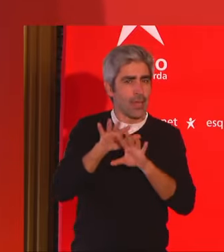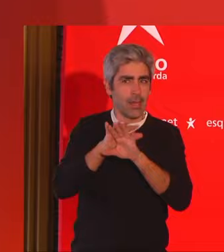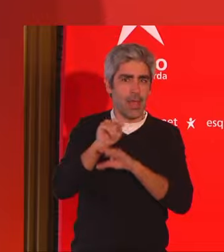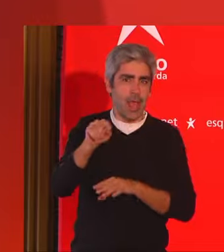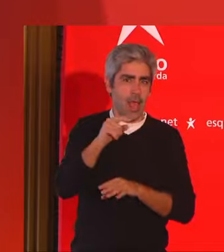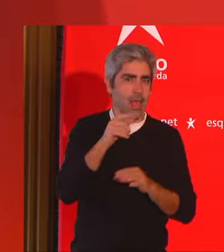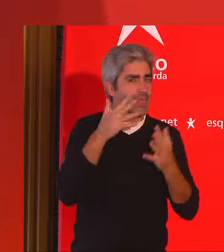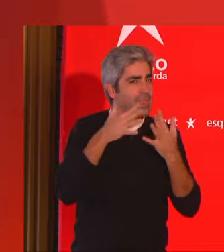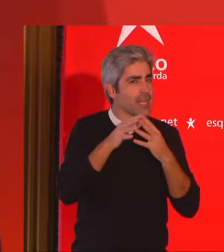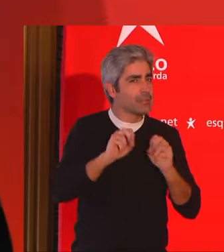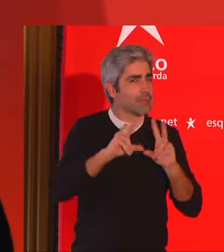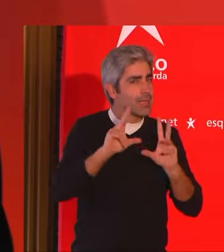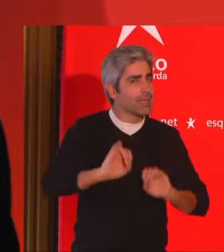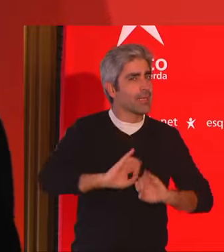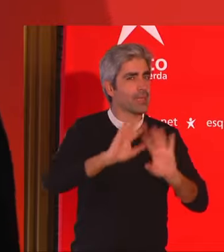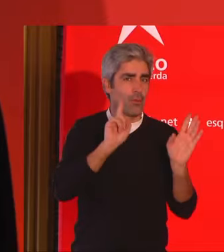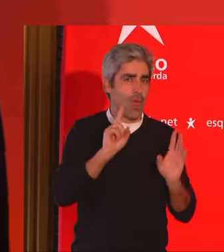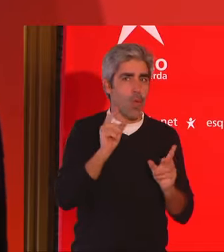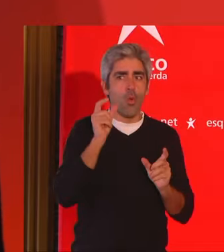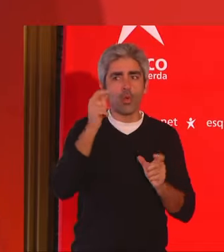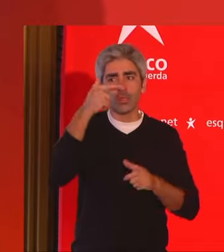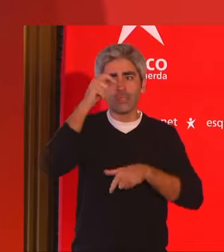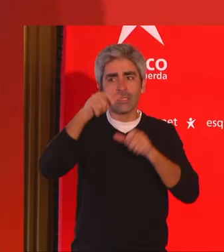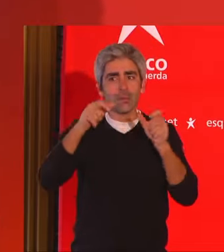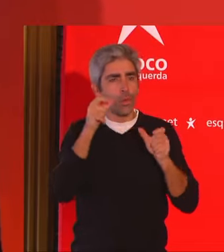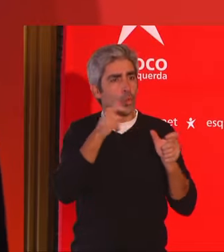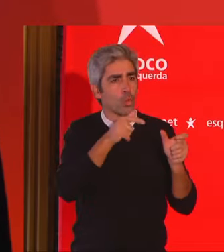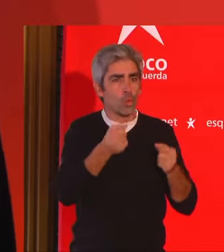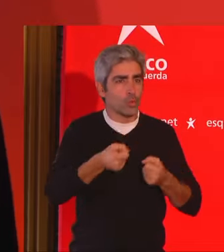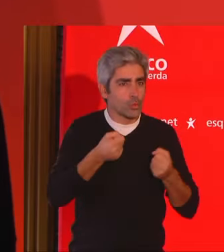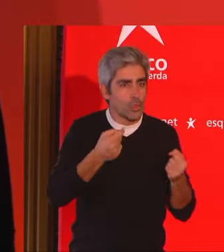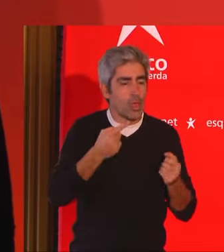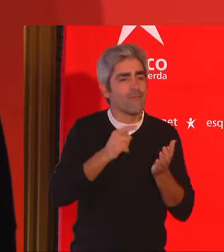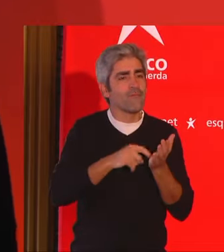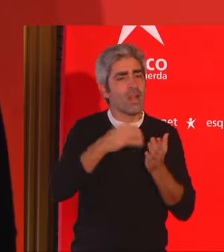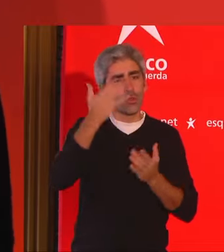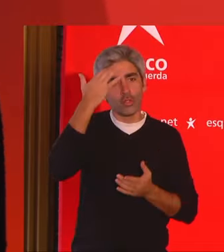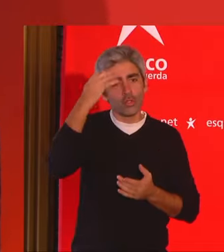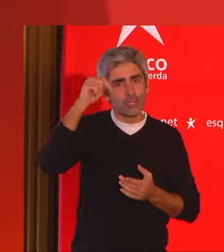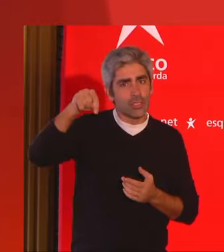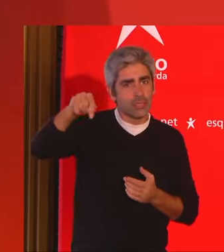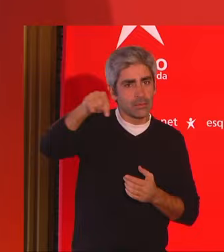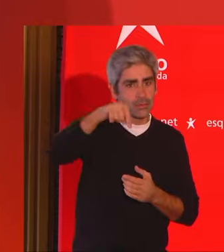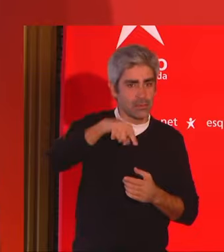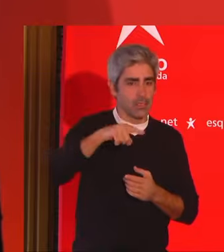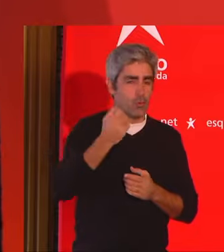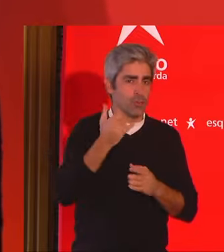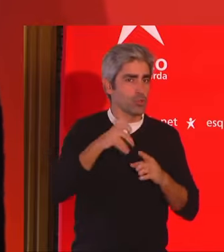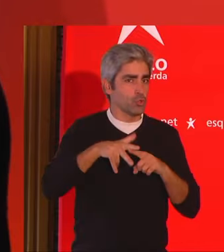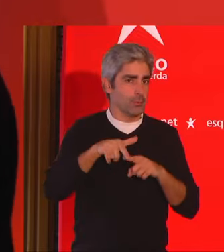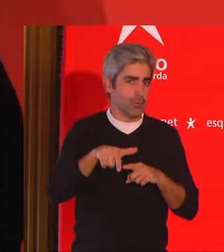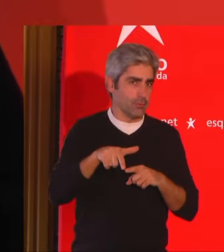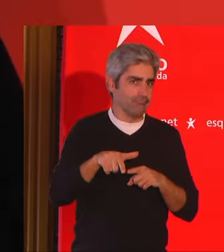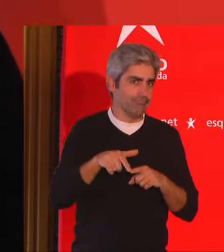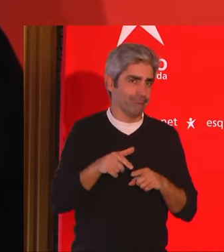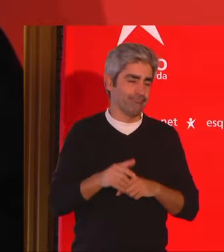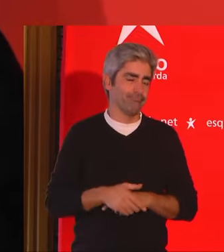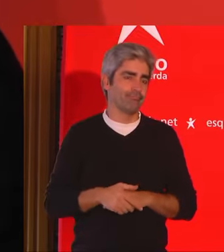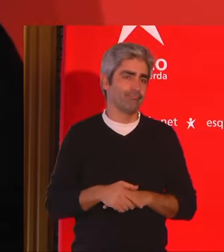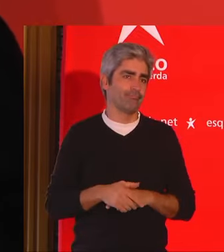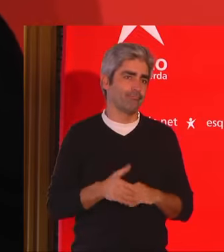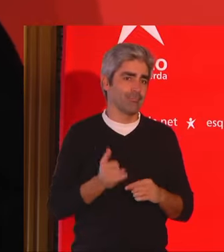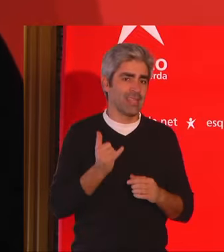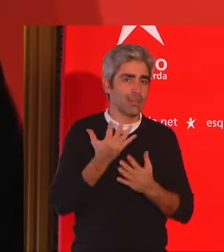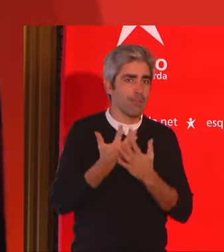falta de transparência, falta de controle dos cidadãos, falta de consciência de que este é um instrumento,